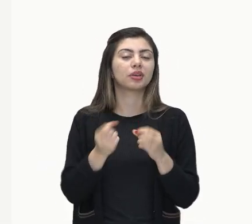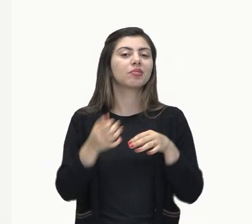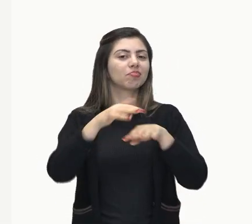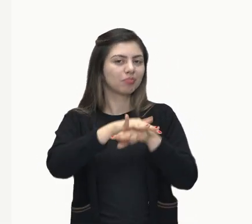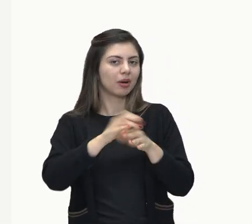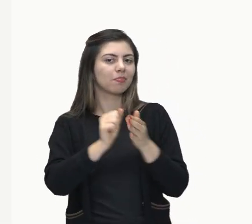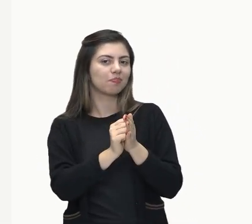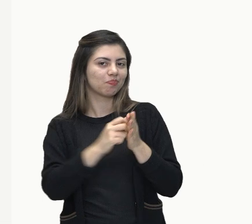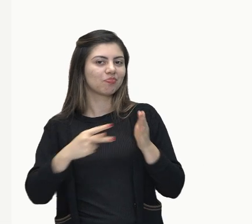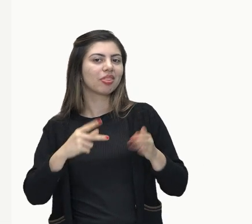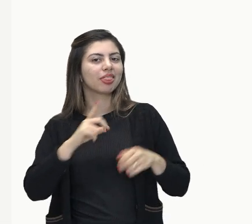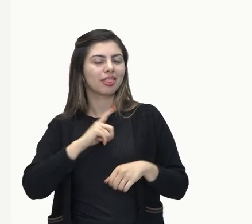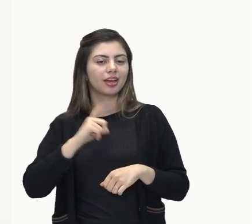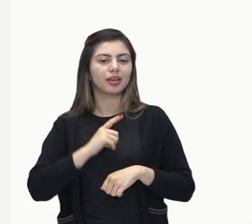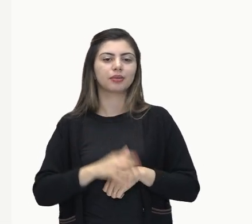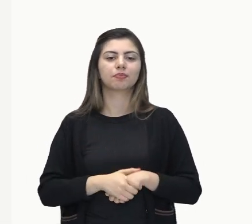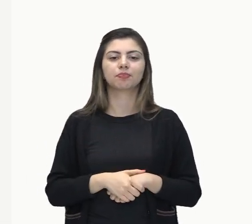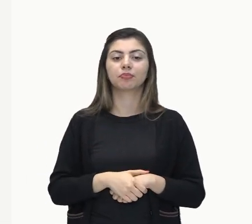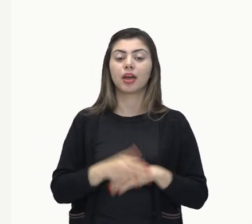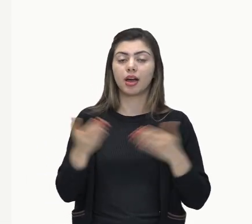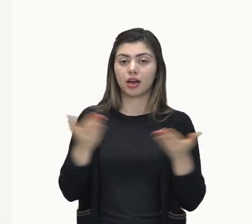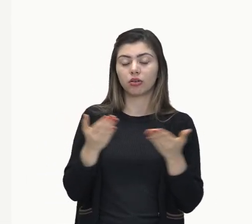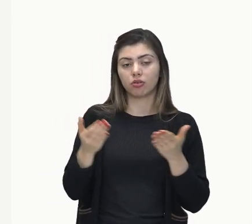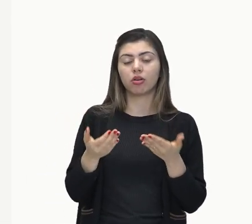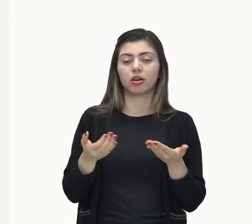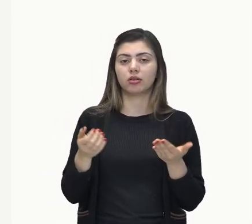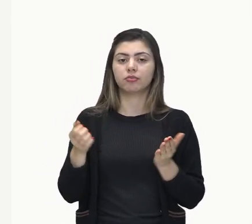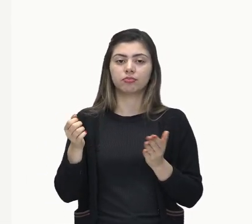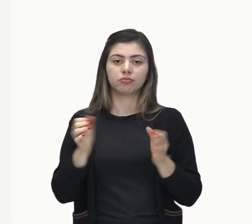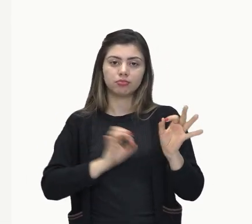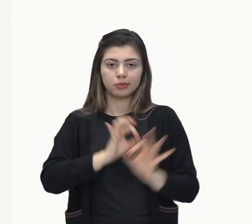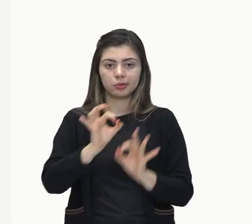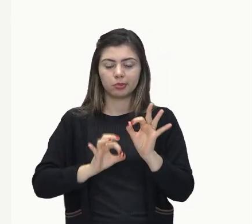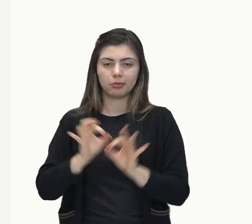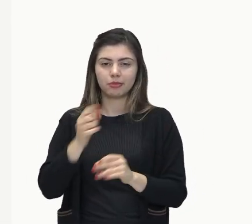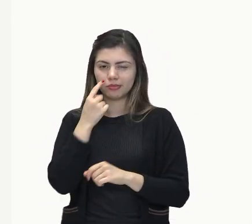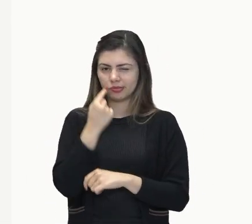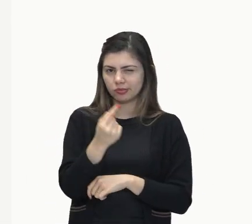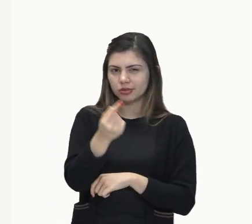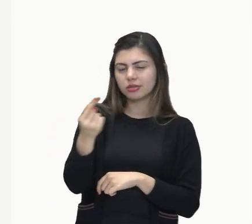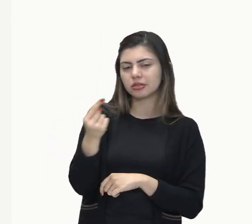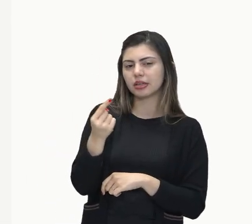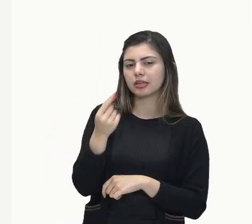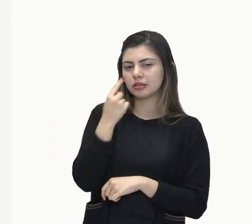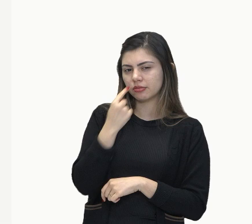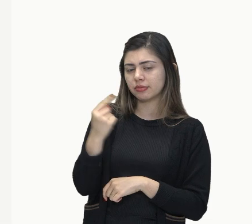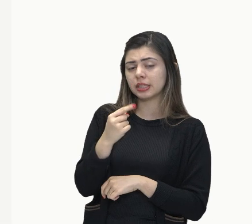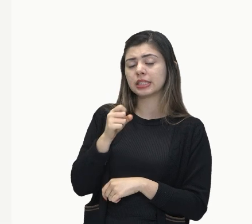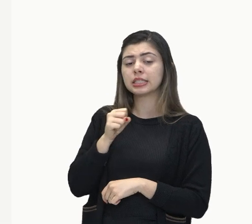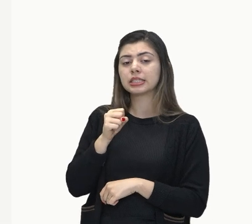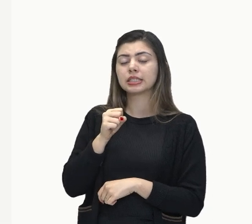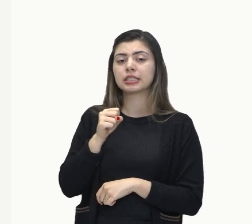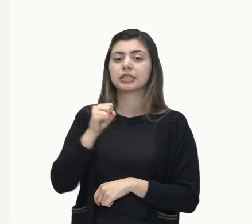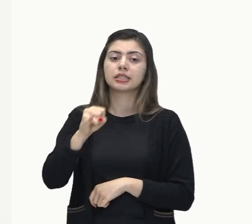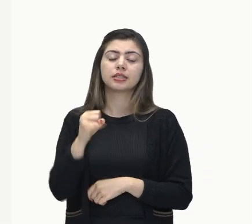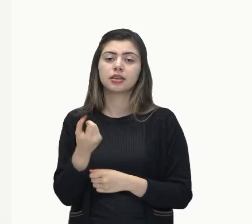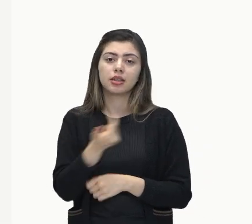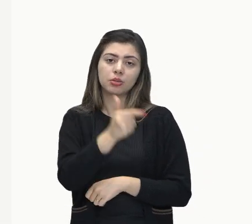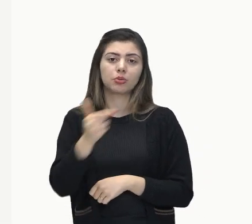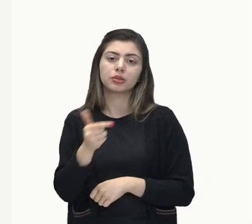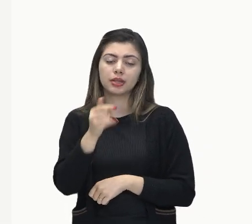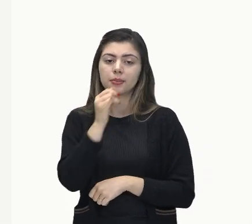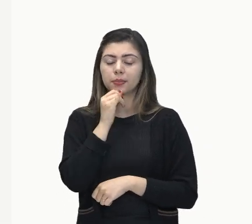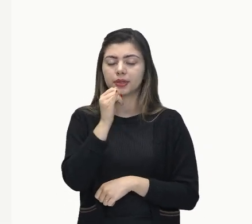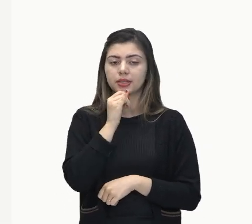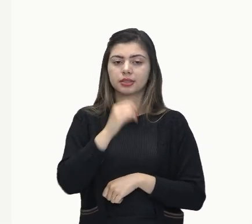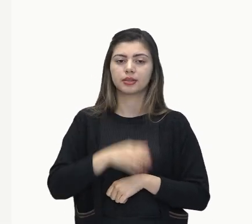óptica. Vou apagar tudinho para vocês verem quando eles não têm atividade óptica. Por